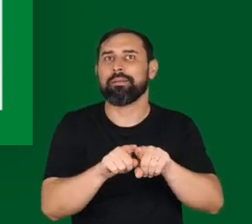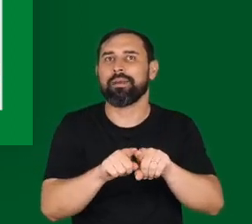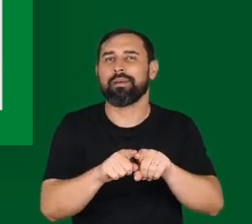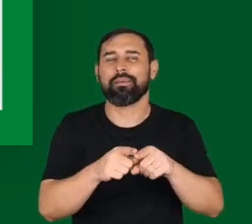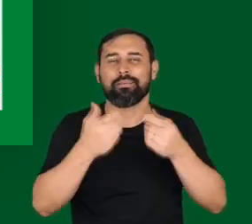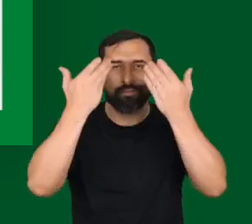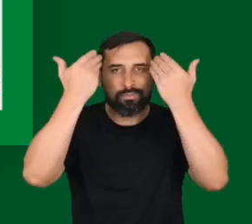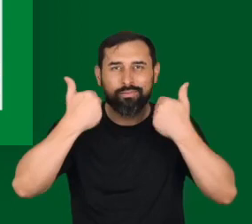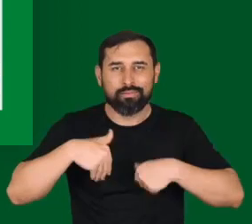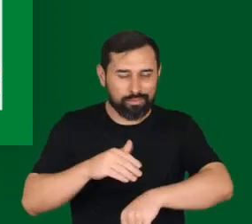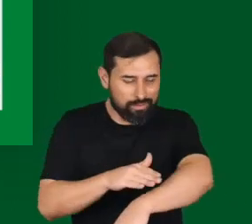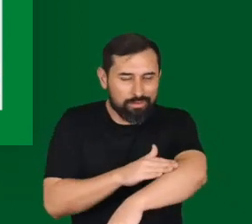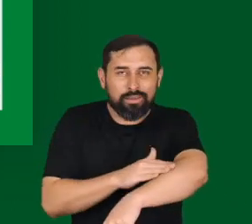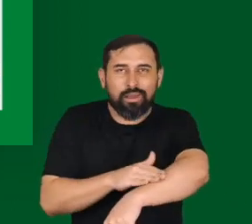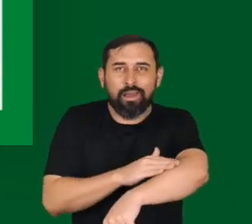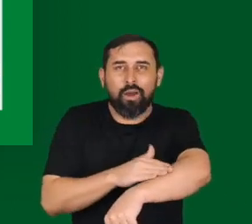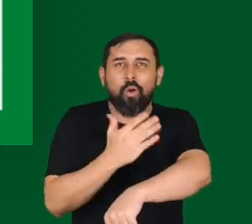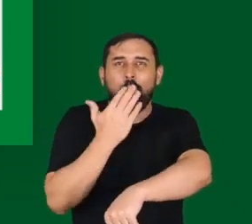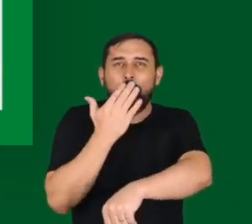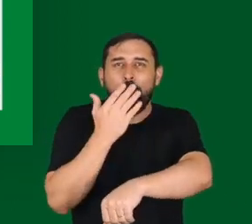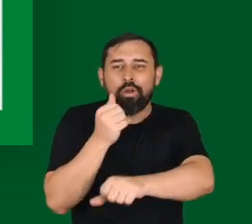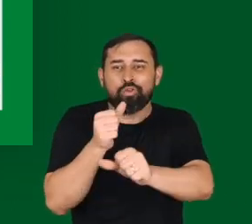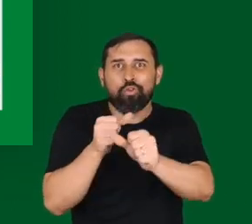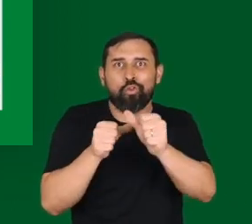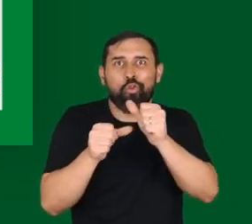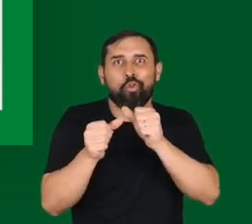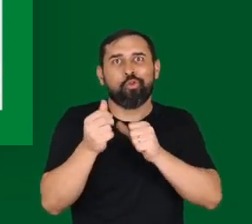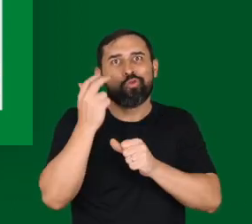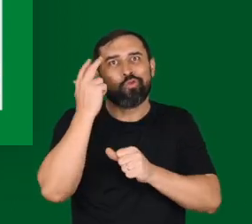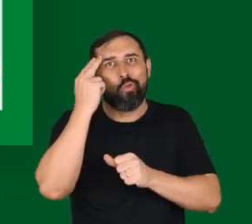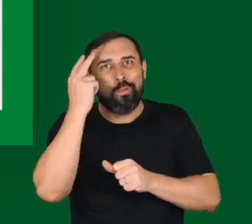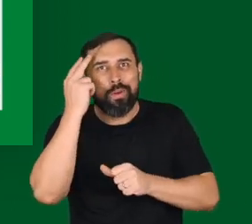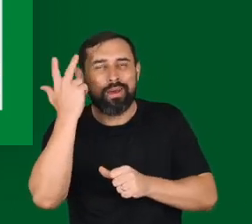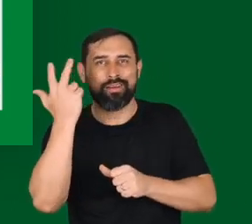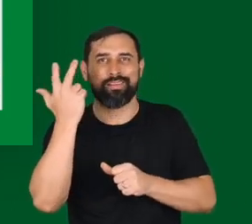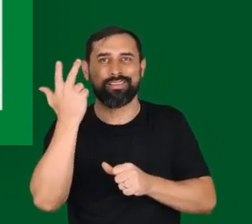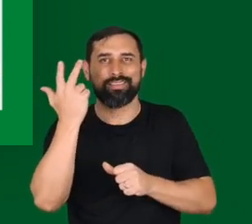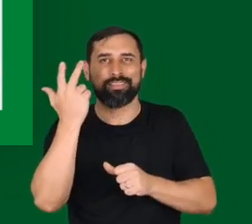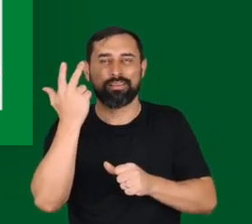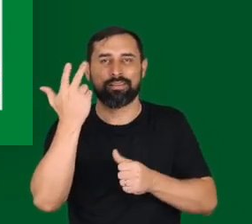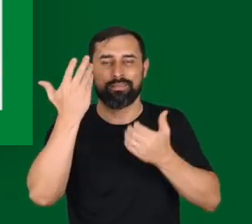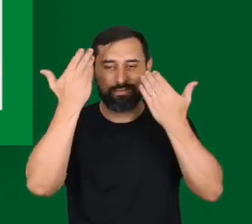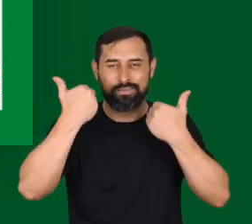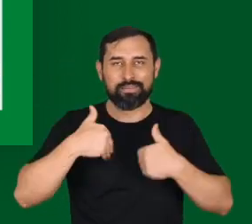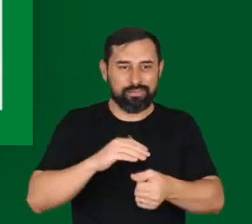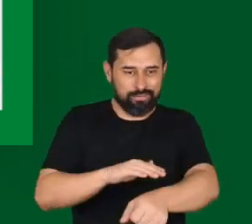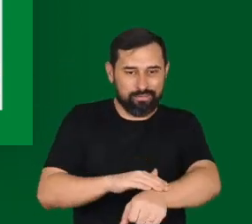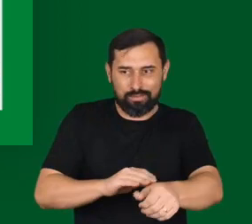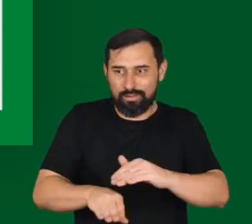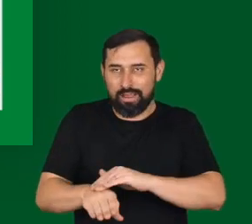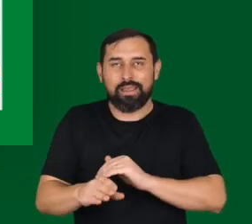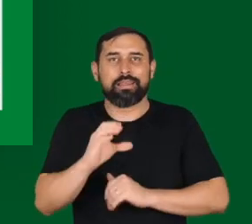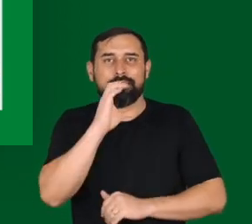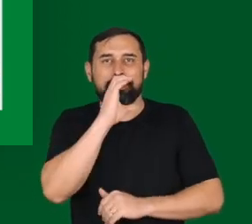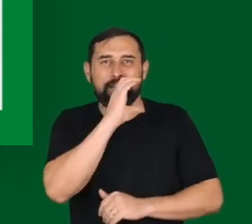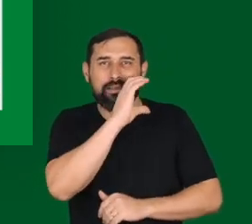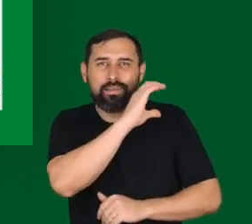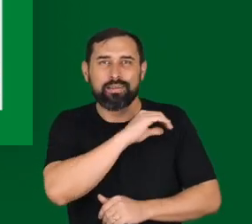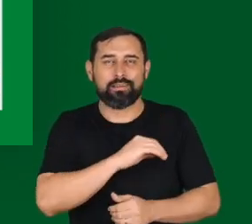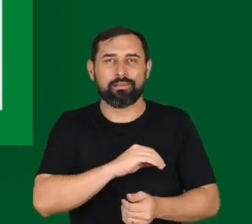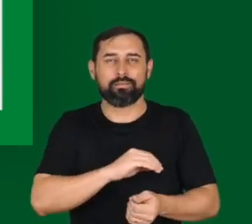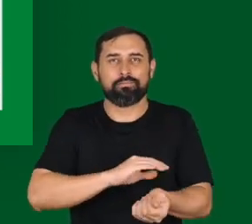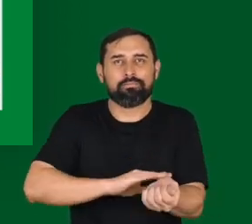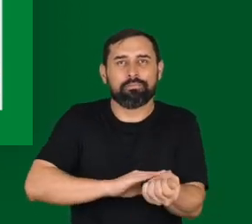tá? O retorno da coloração da pele, o aquecimento das extremidades, o aumento da PA sistólica para a faixa